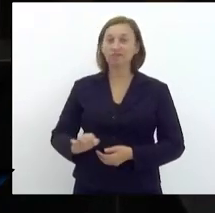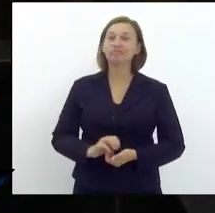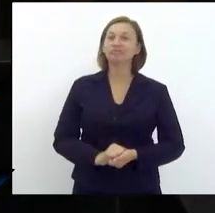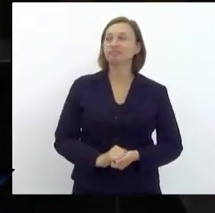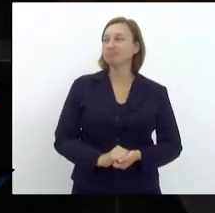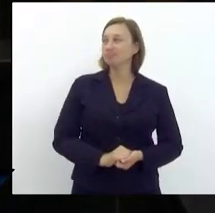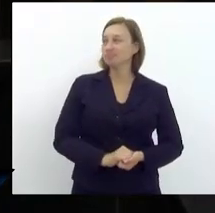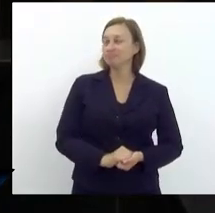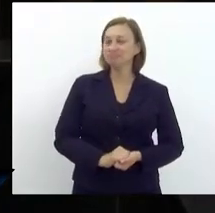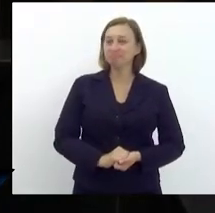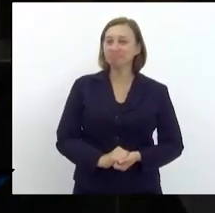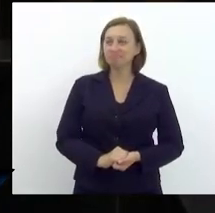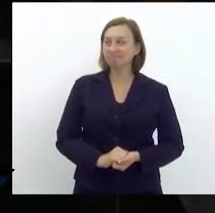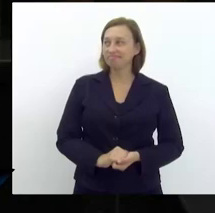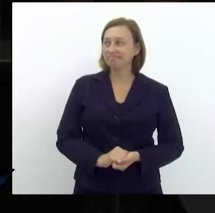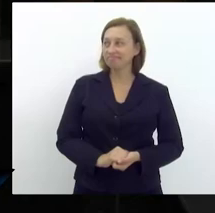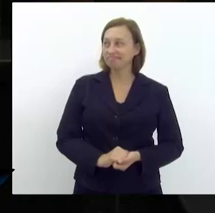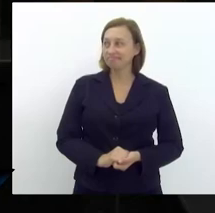esquerda